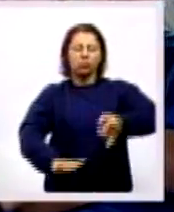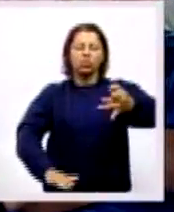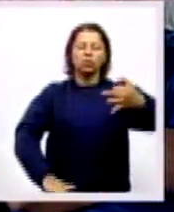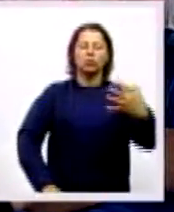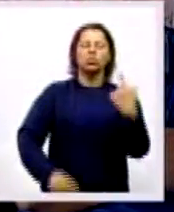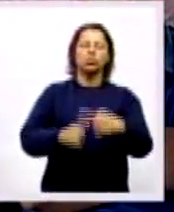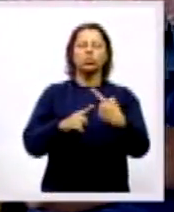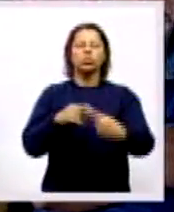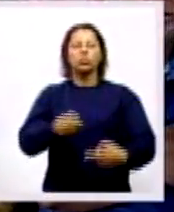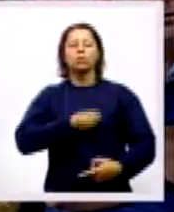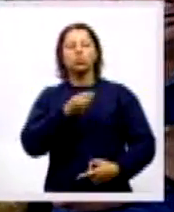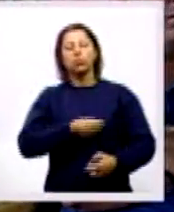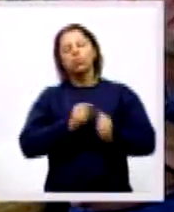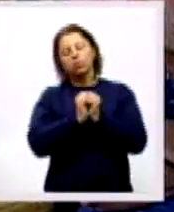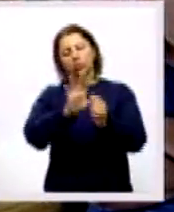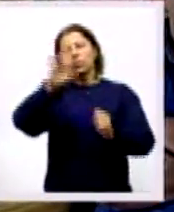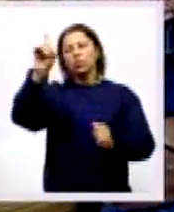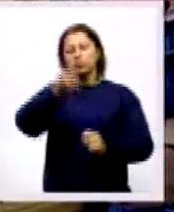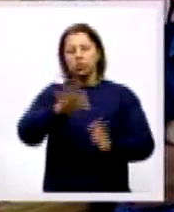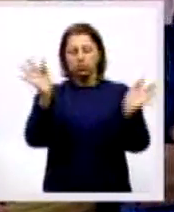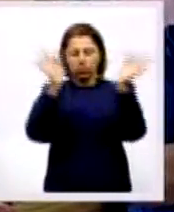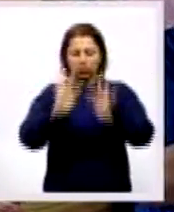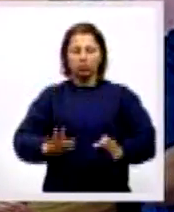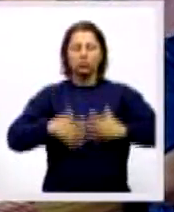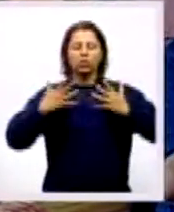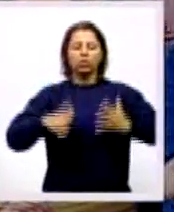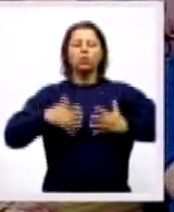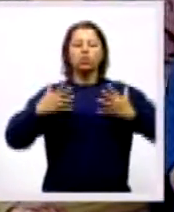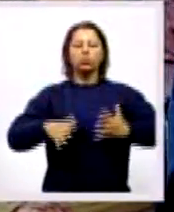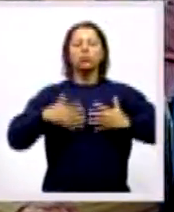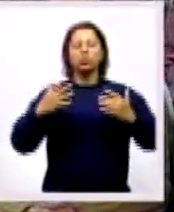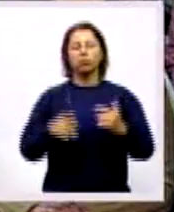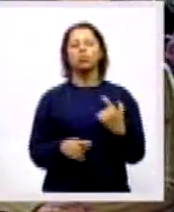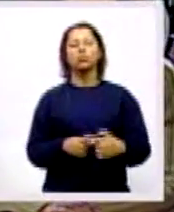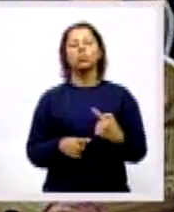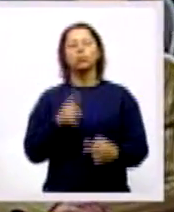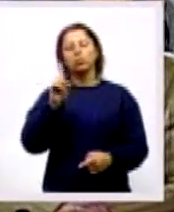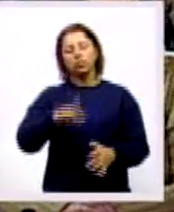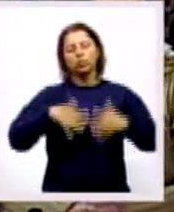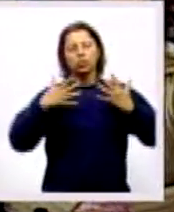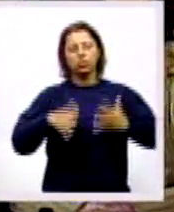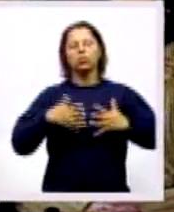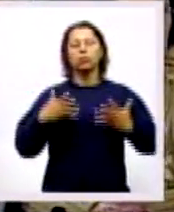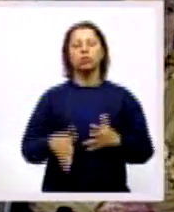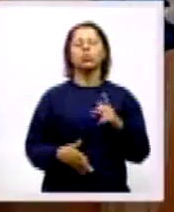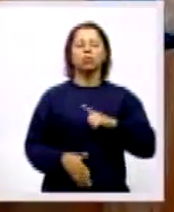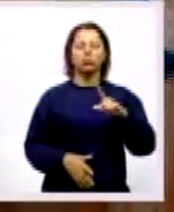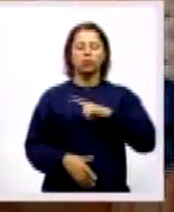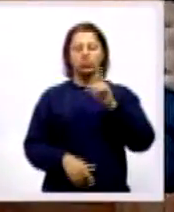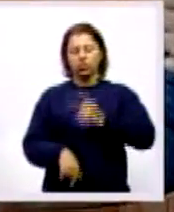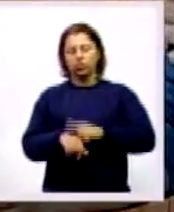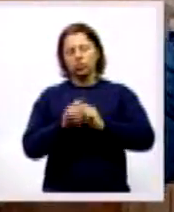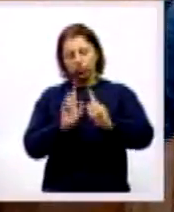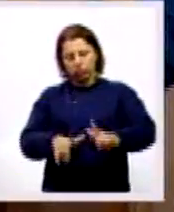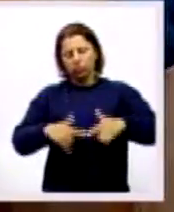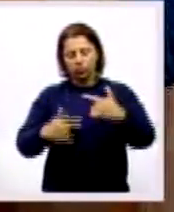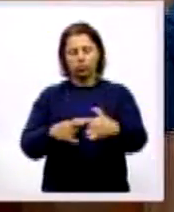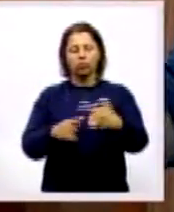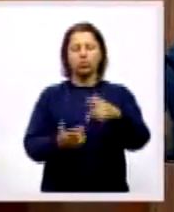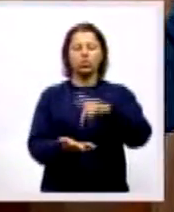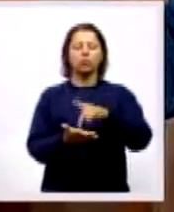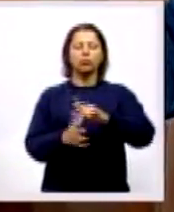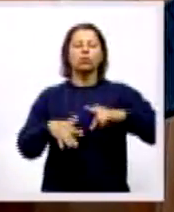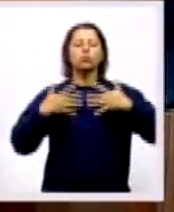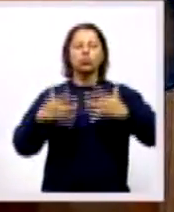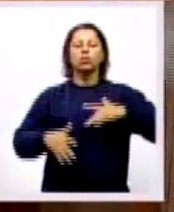em Deus é uma vida de felicidade, uma vida de alegria. Uma alegria que existe sempre espaço para a luta, porque a verdadeira alegria é aquela